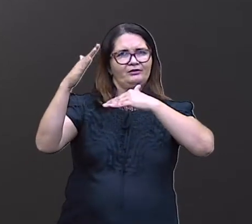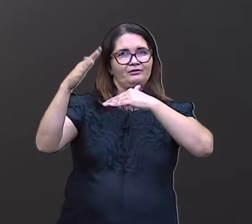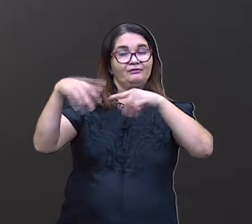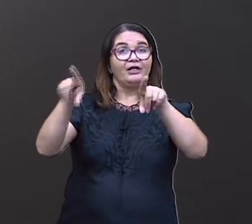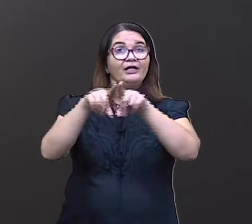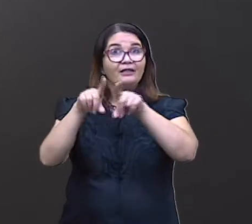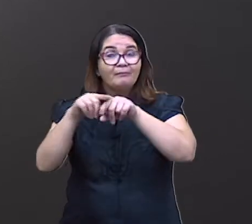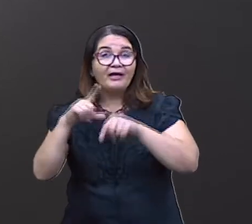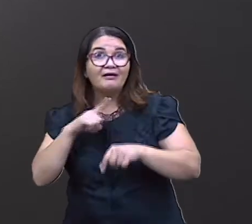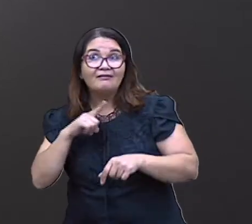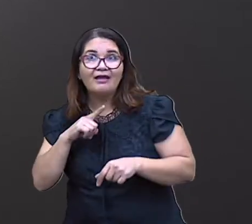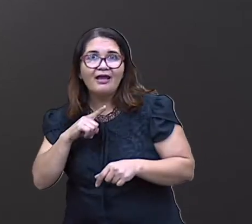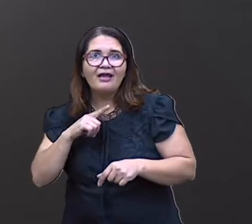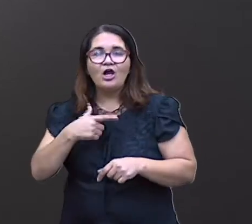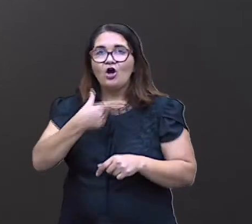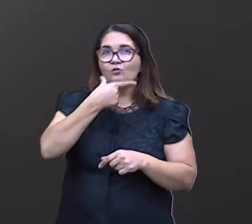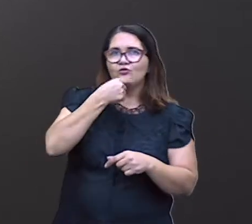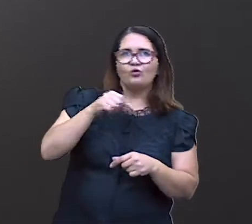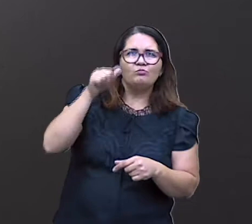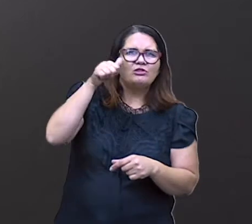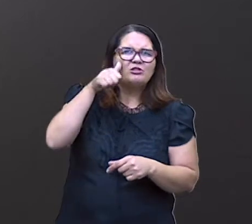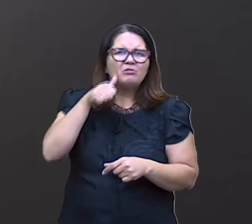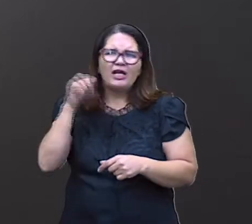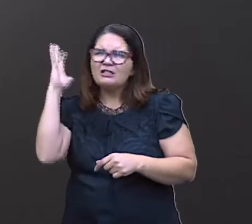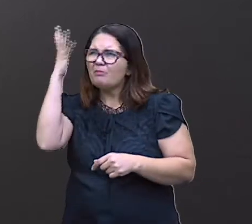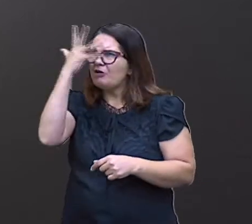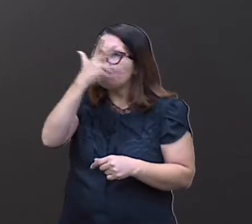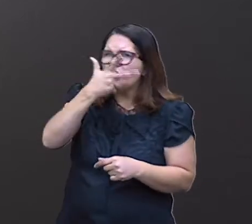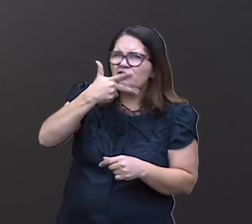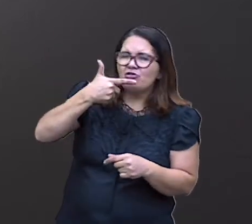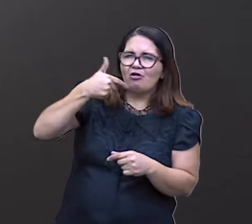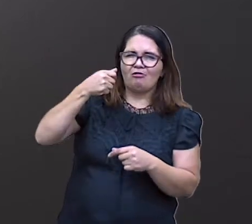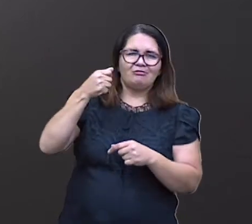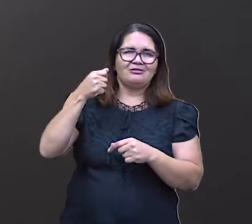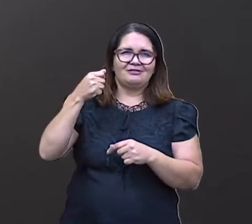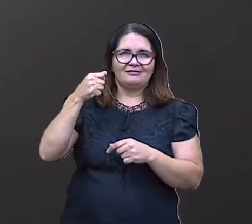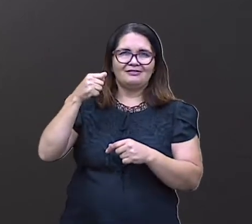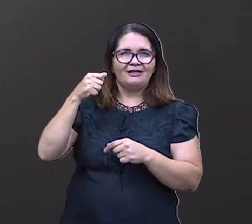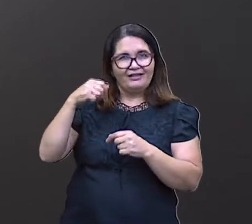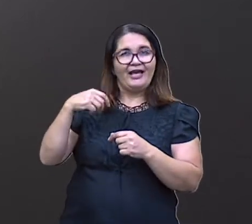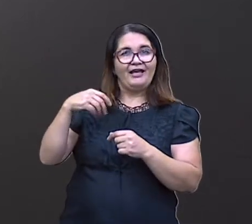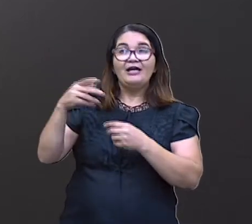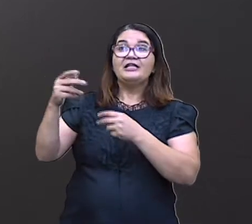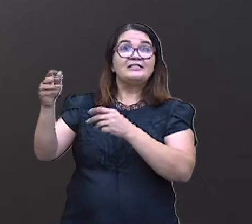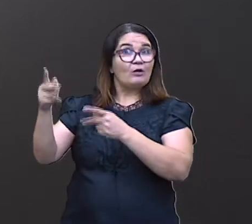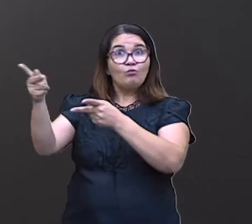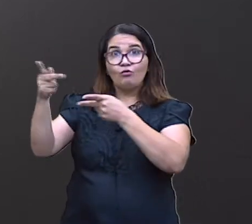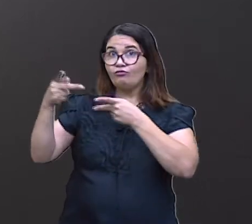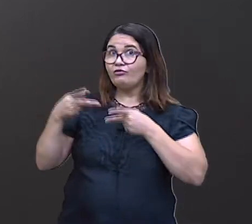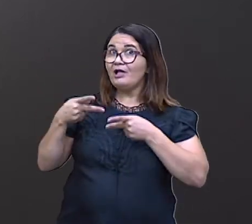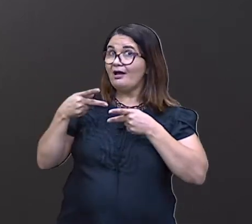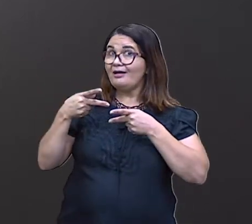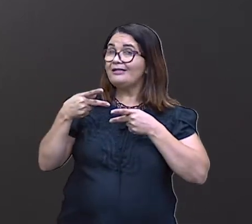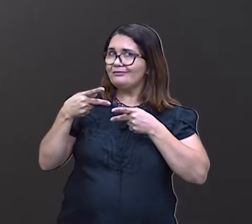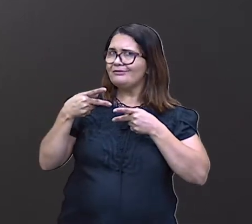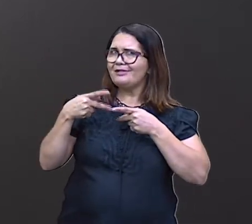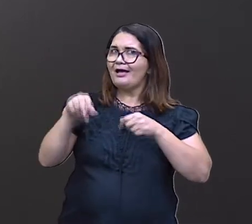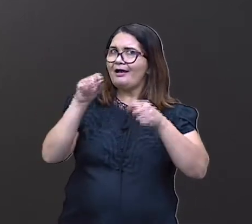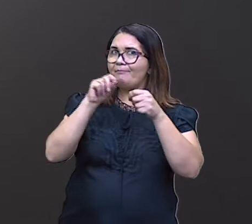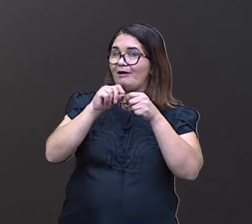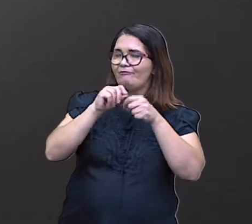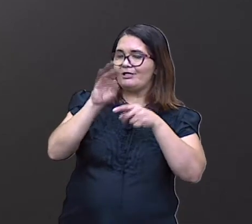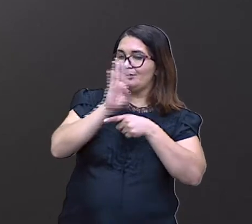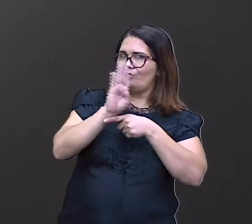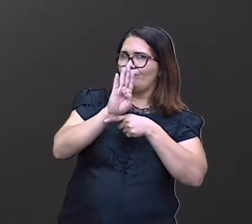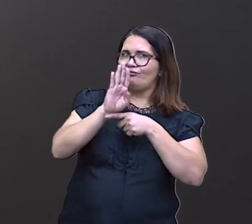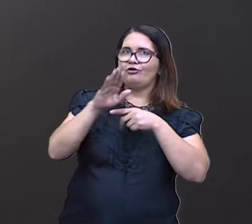são convidados só que depois aí, né, que o roteiro fica pronto. Até para fazer qualquer tipo de